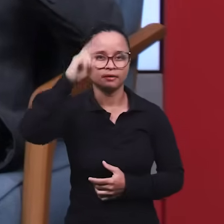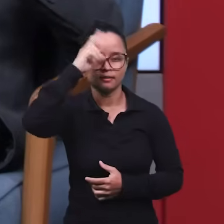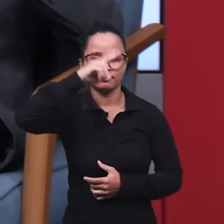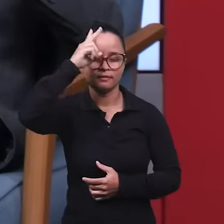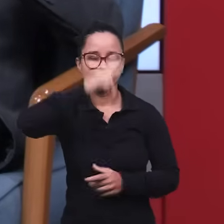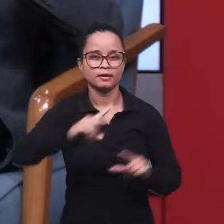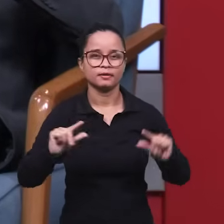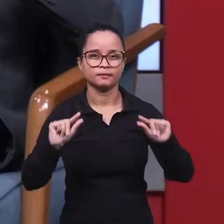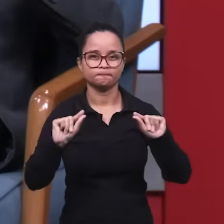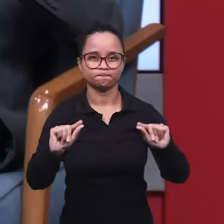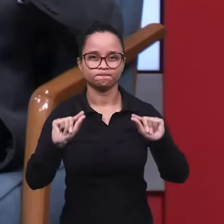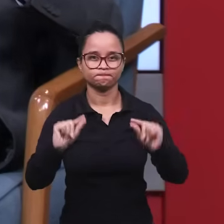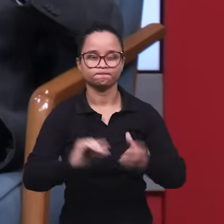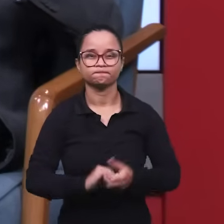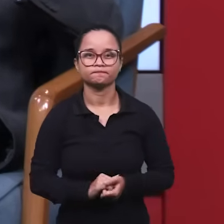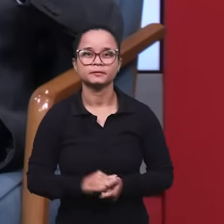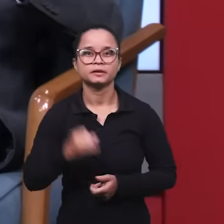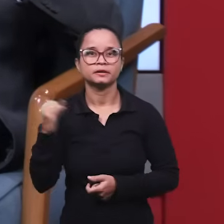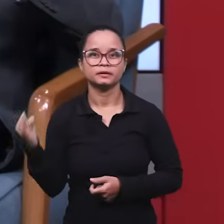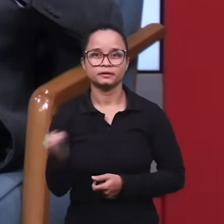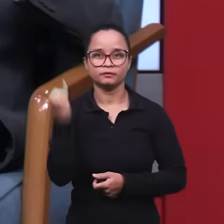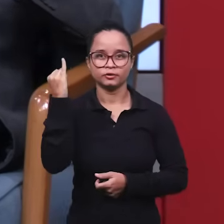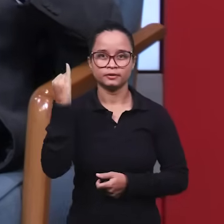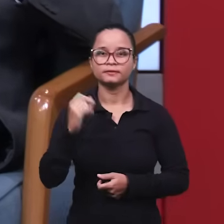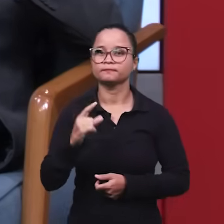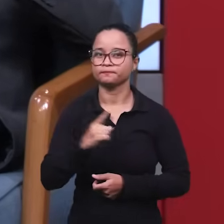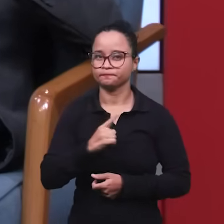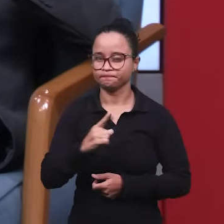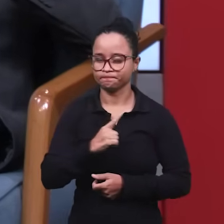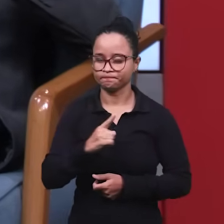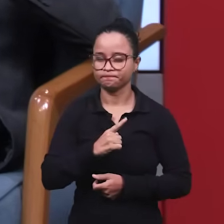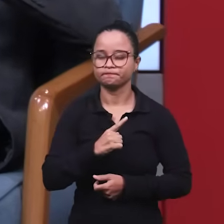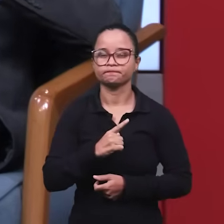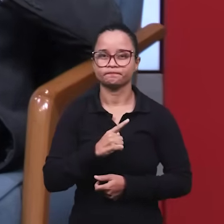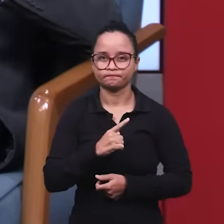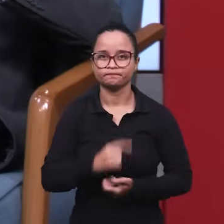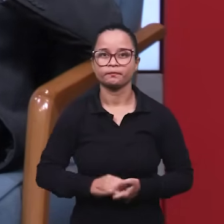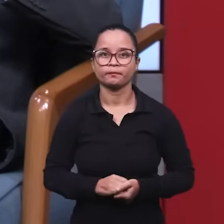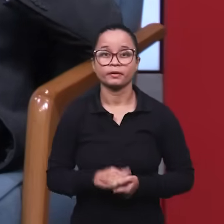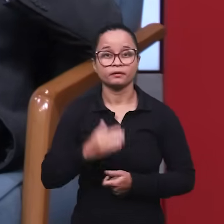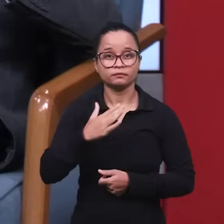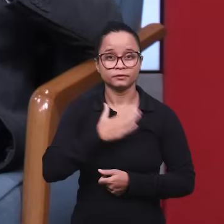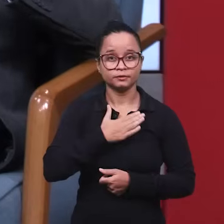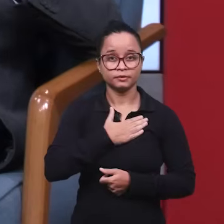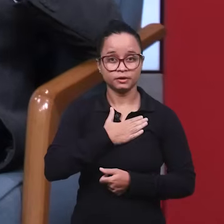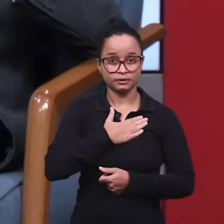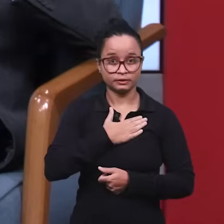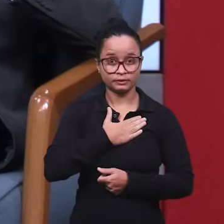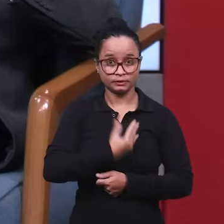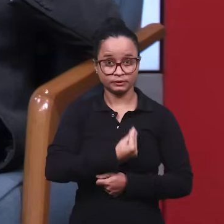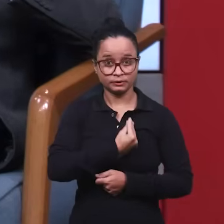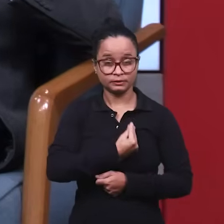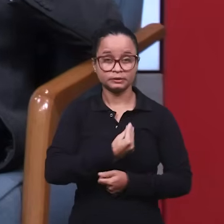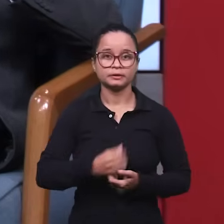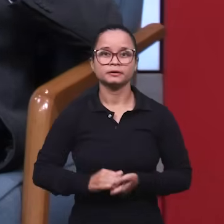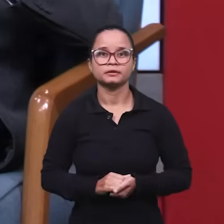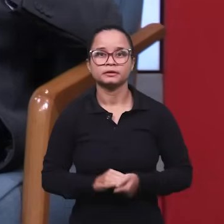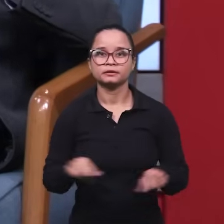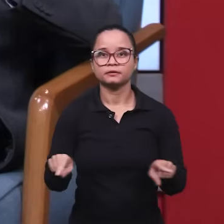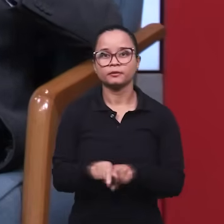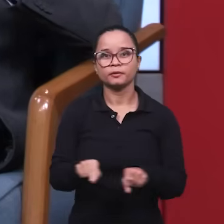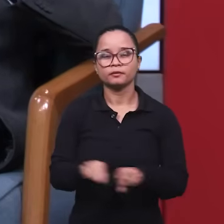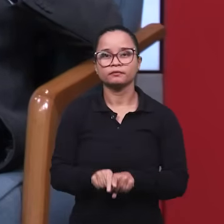lembrar, isso é muito importante, e para mim,